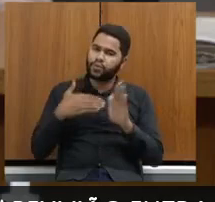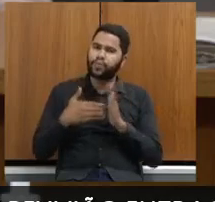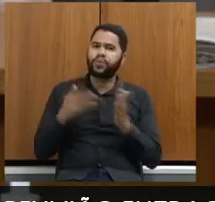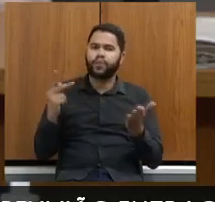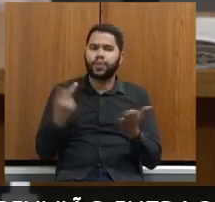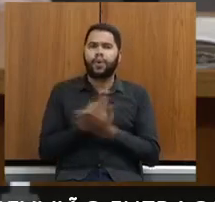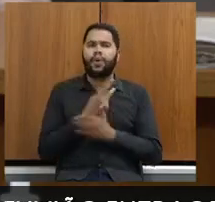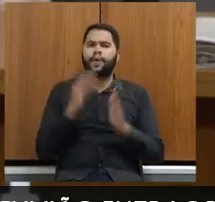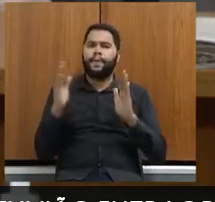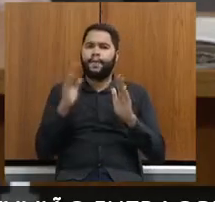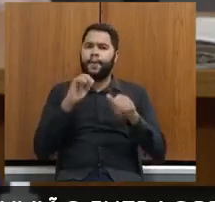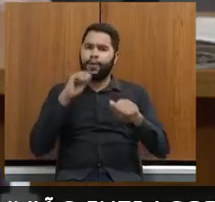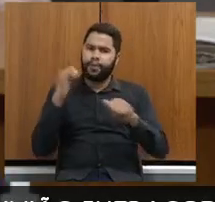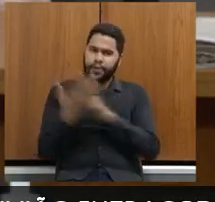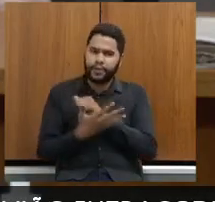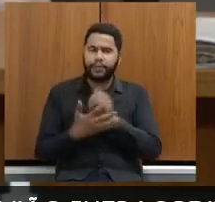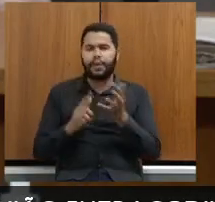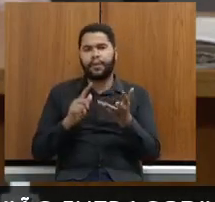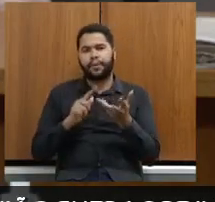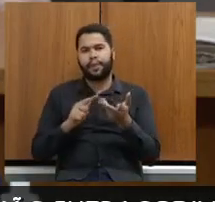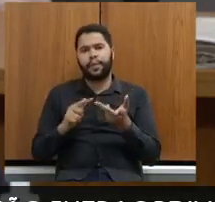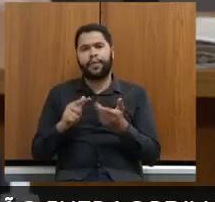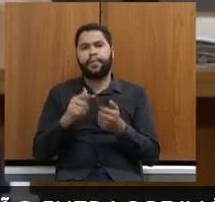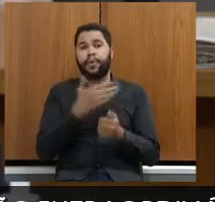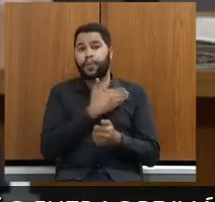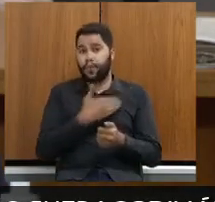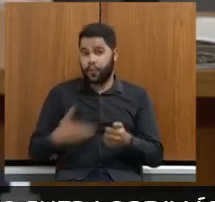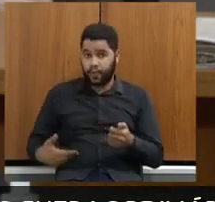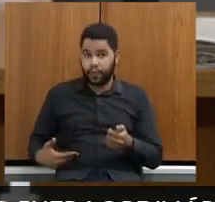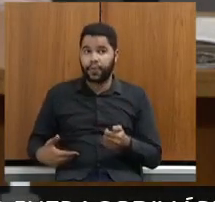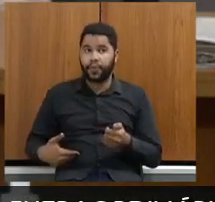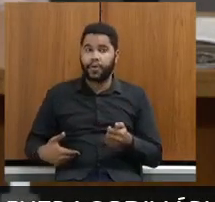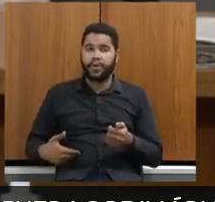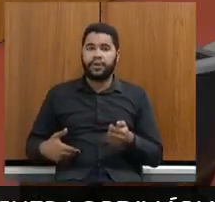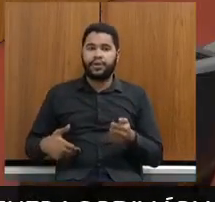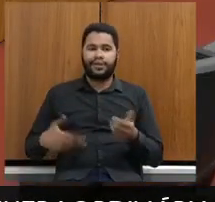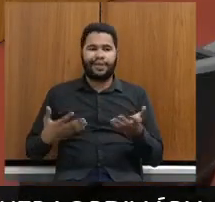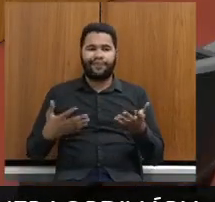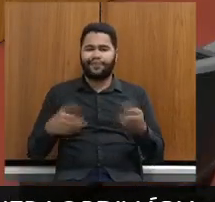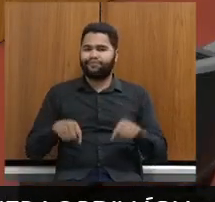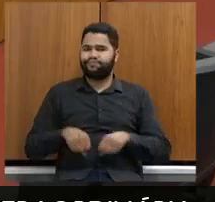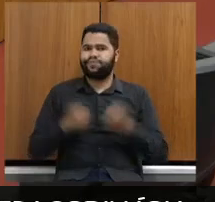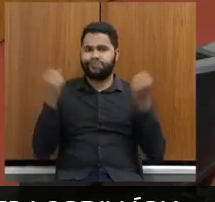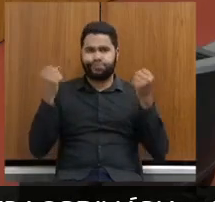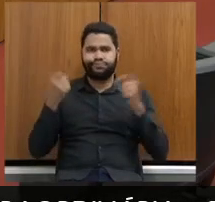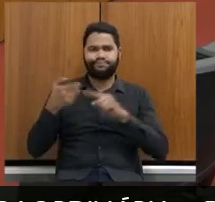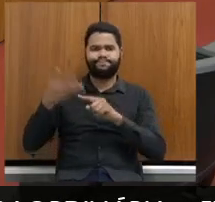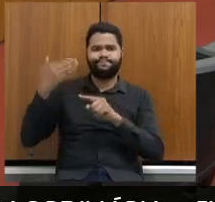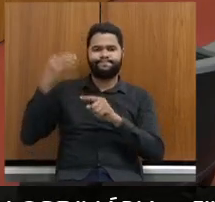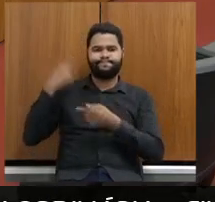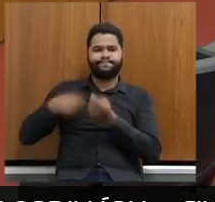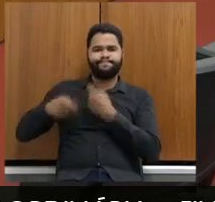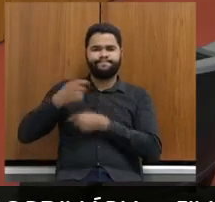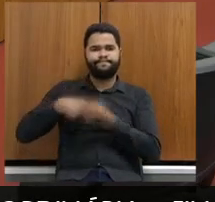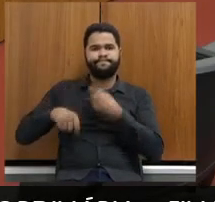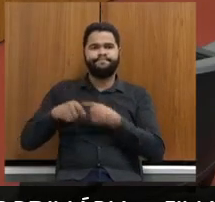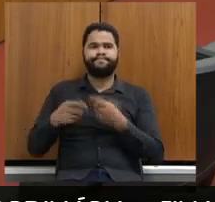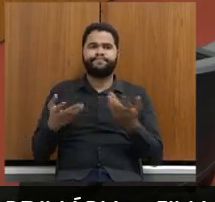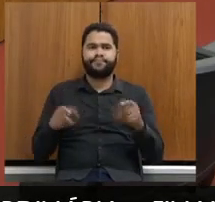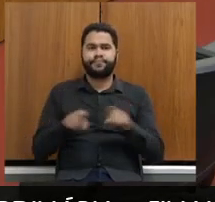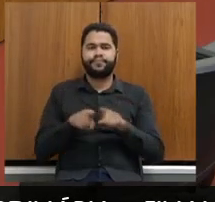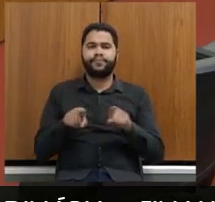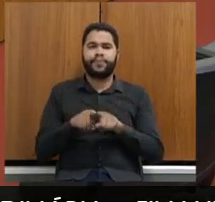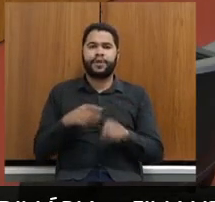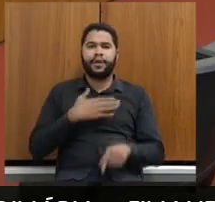em meio a pandemia em uma série de coisas já pegar um governo assim destruído né Por administrações anteriores como não é o